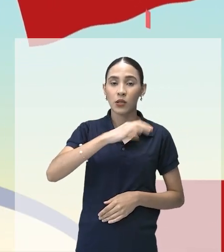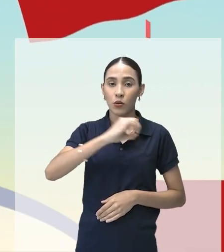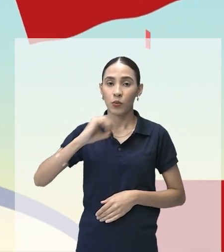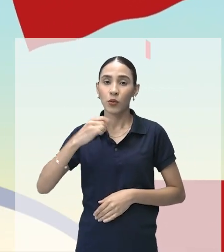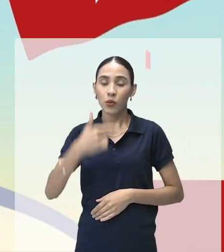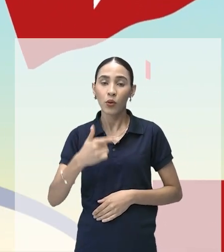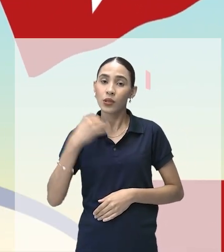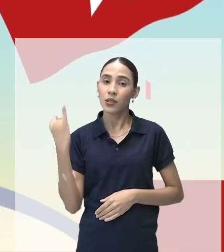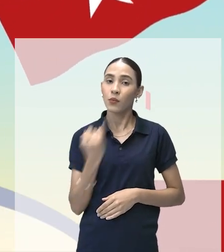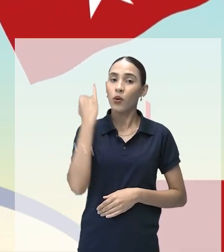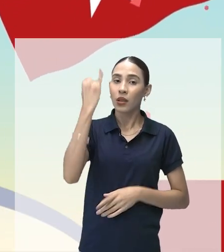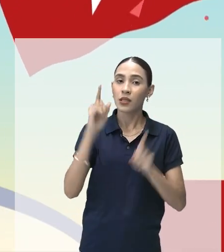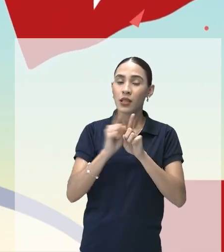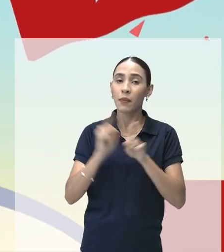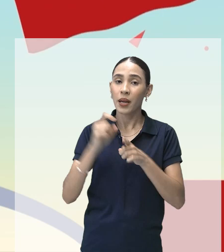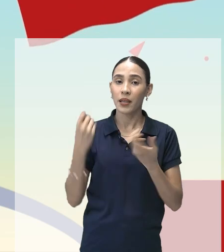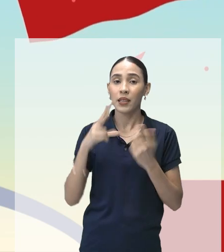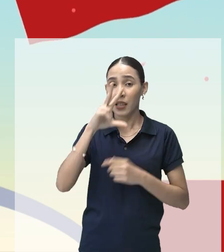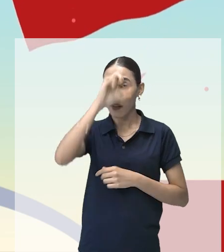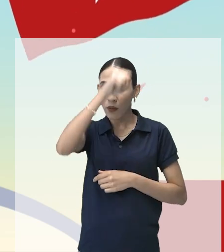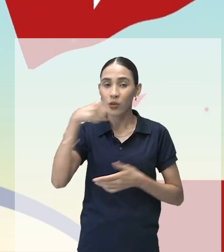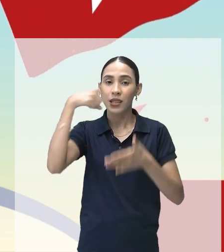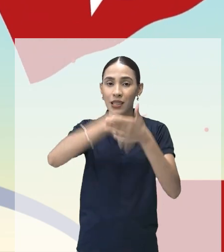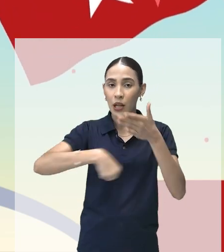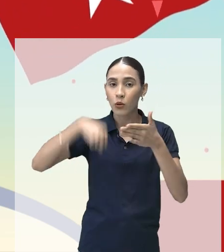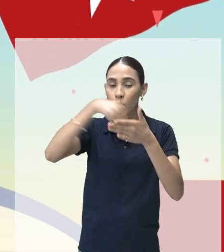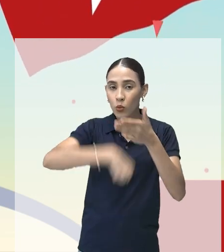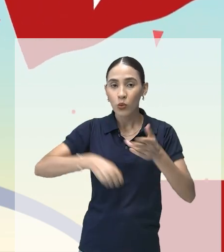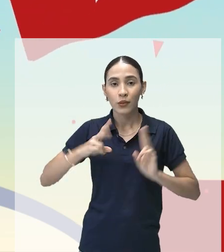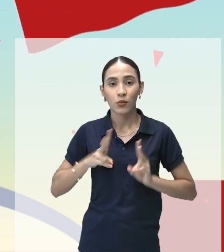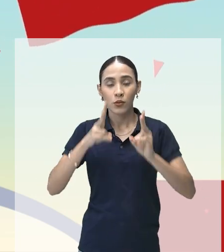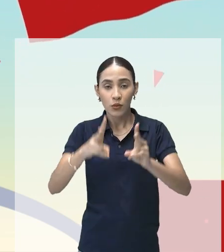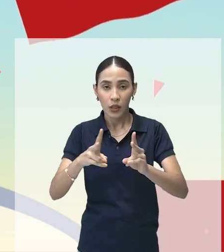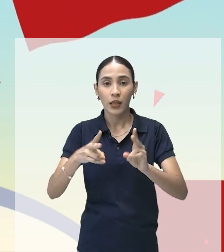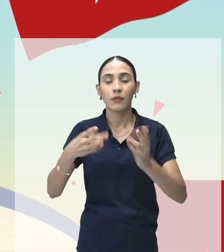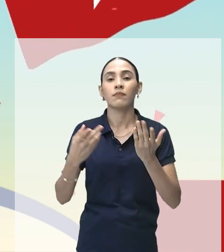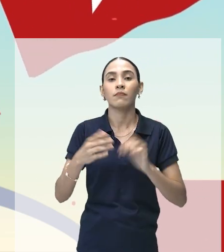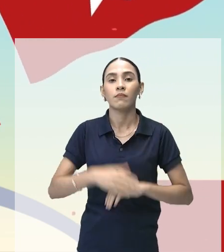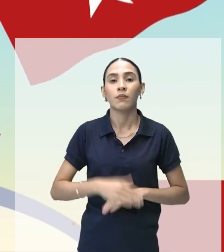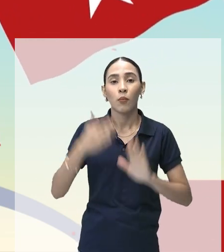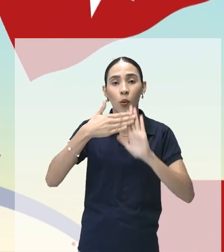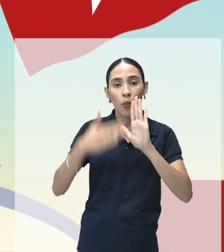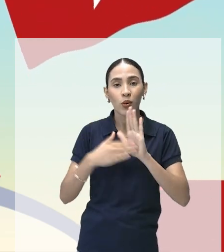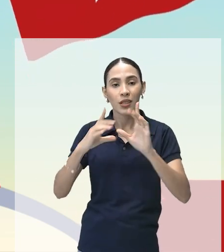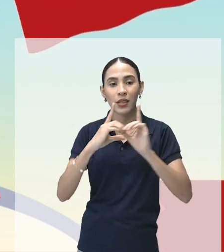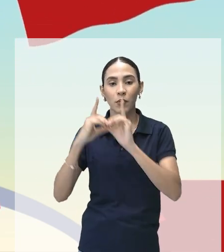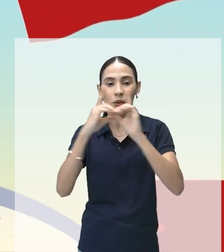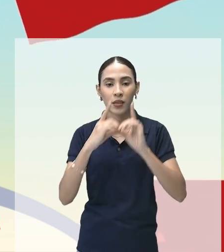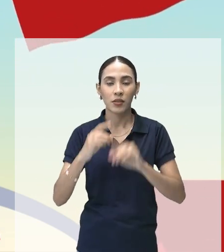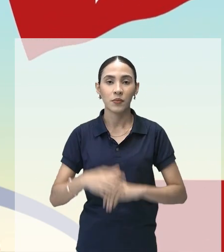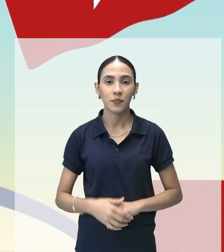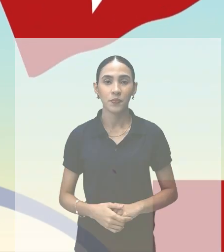mostrando a importância da persistência e da luta por ideais democráticos.